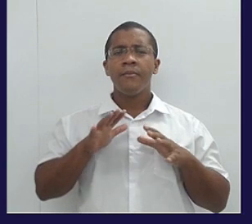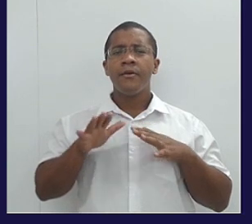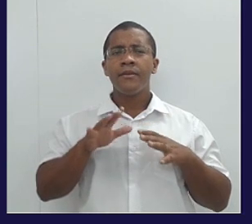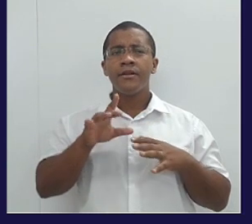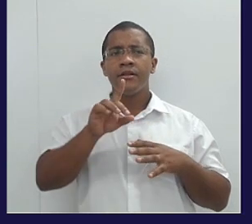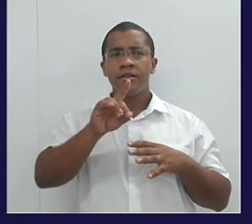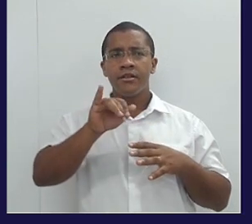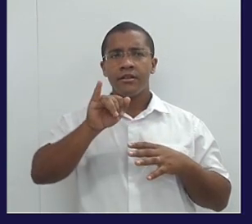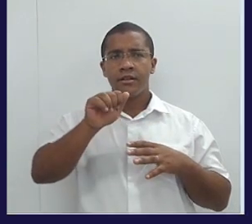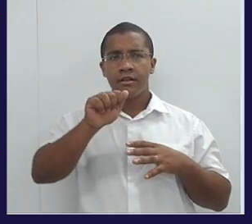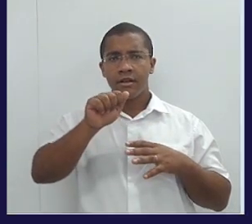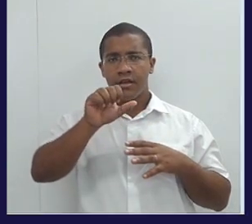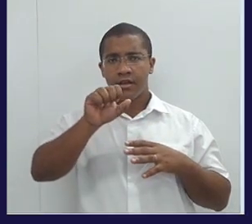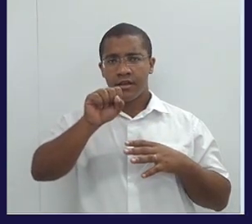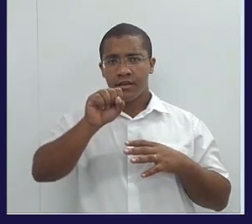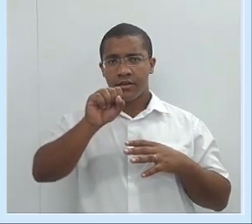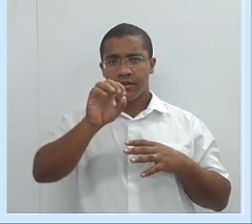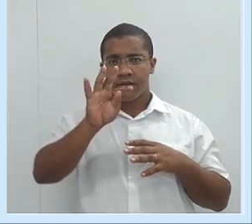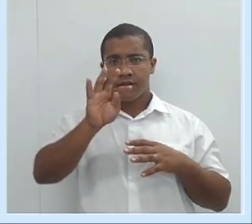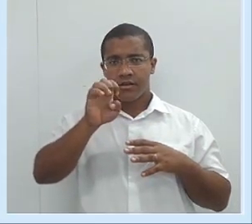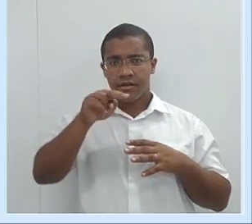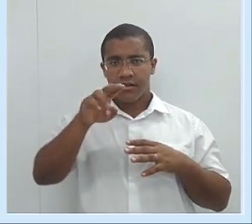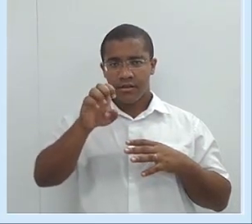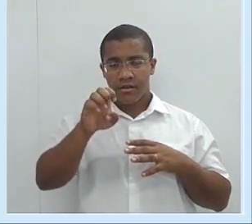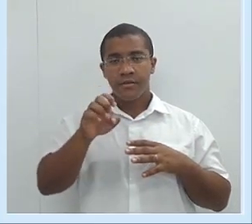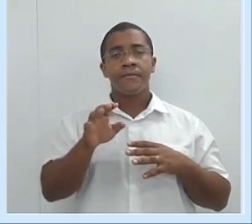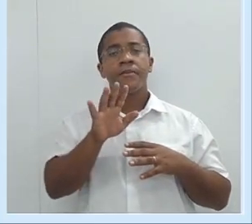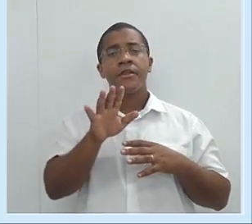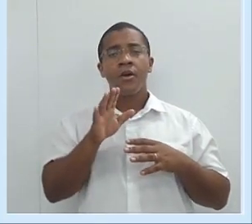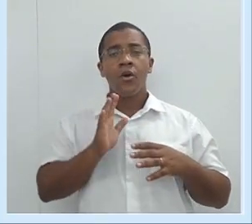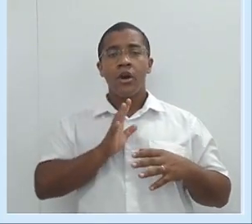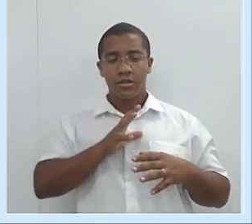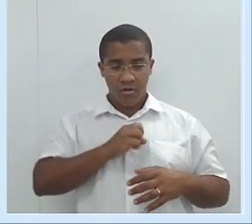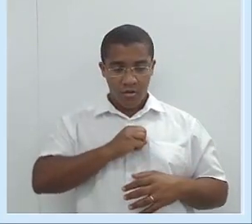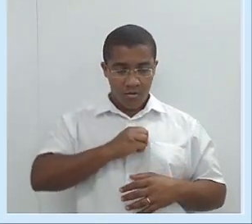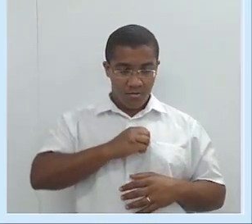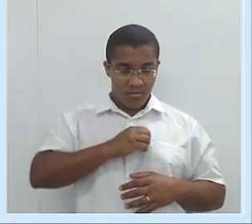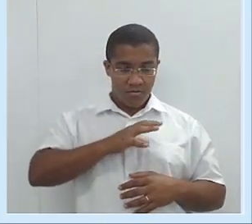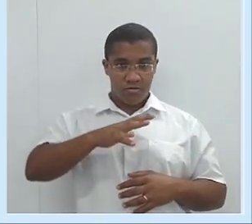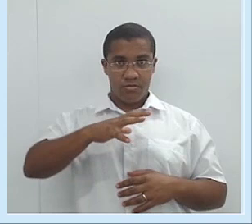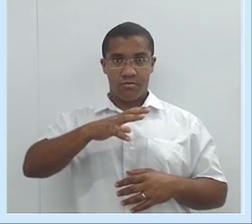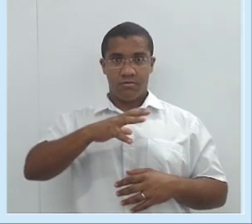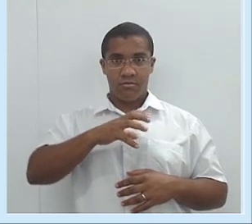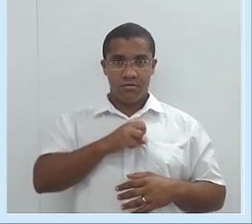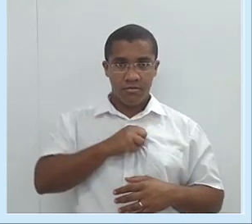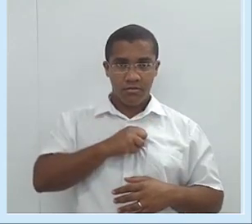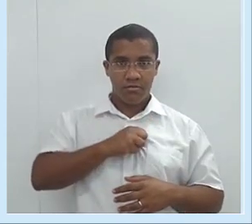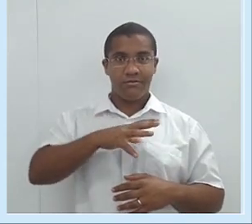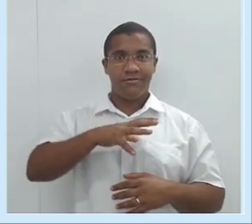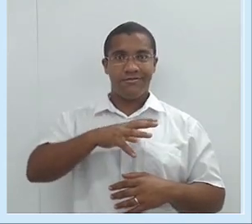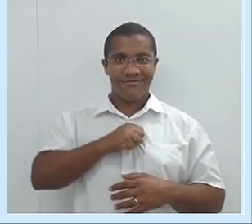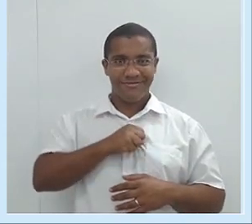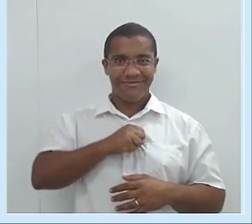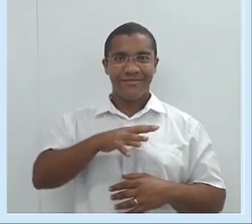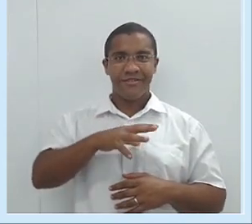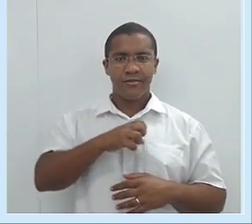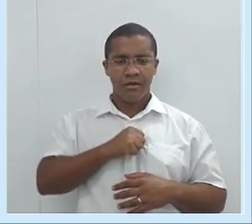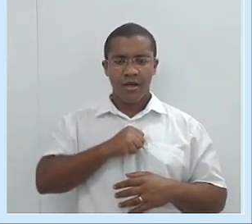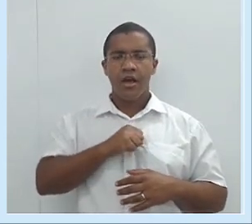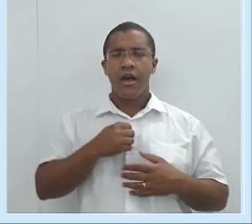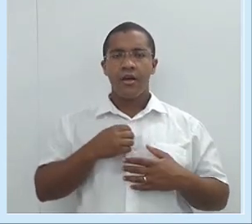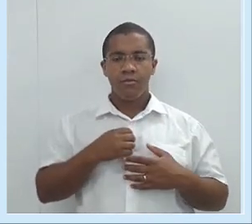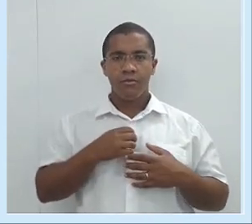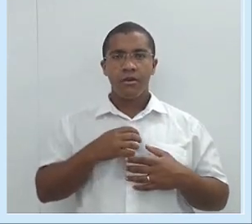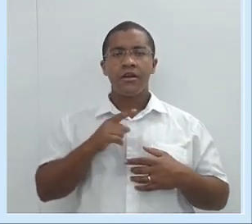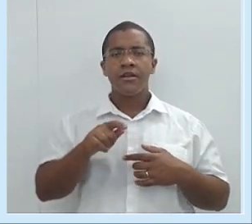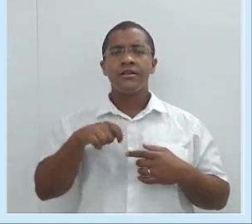chamado de diástole. Então vejam só, o coração ele vai se contrair e ele vai relaxar por